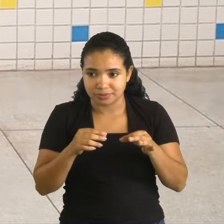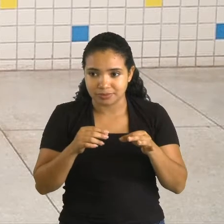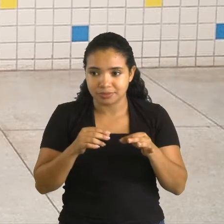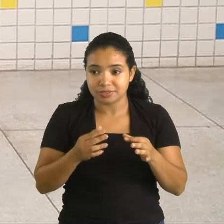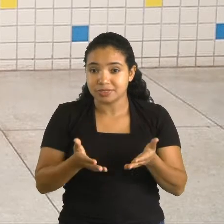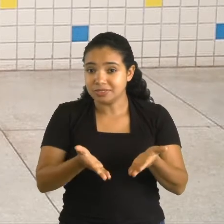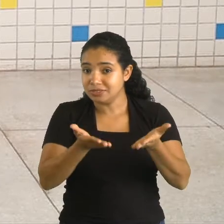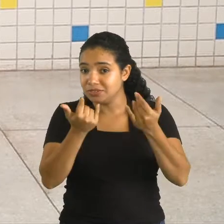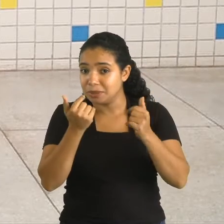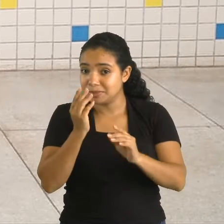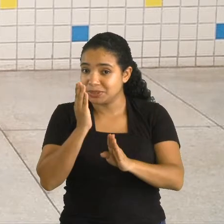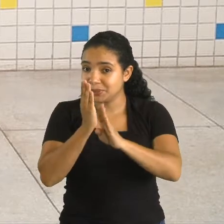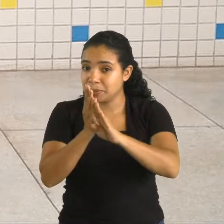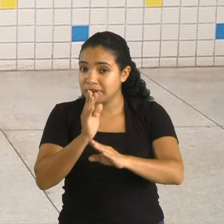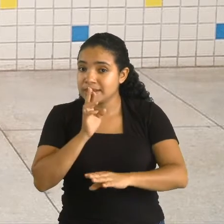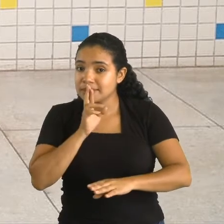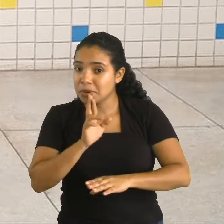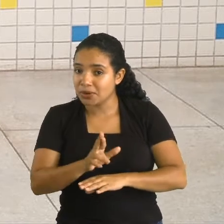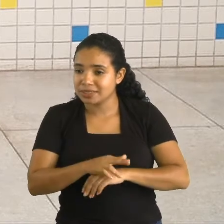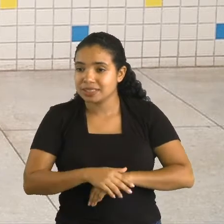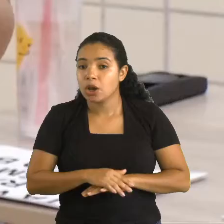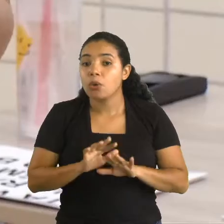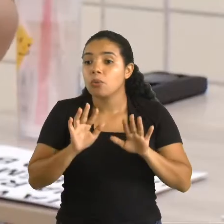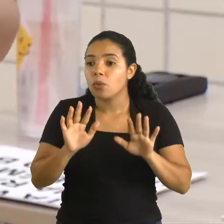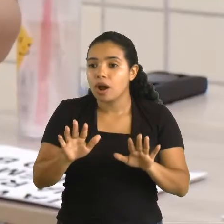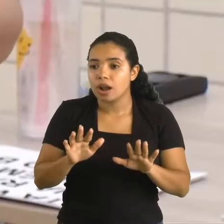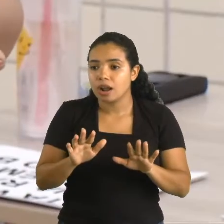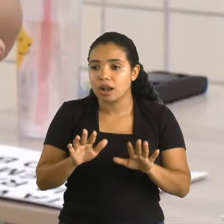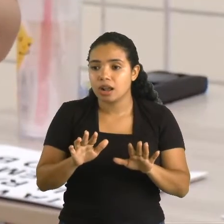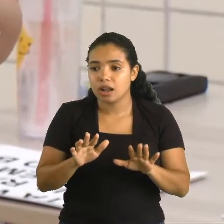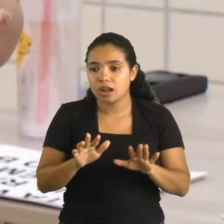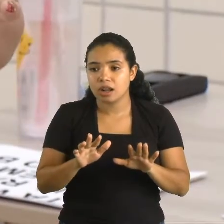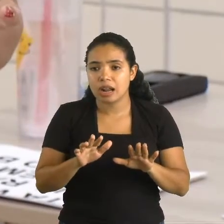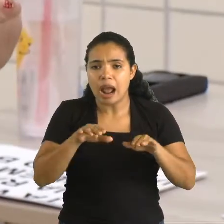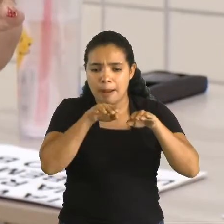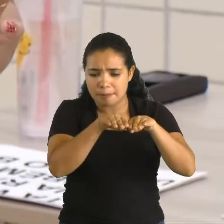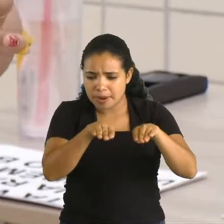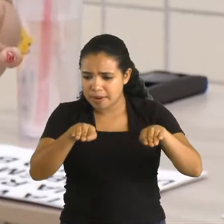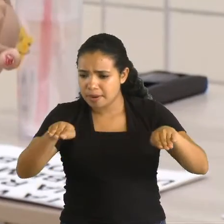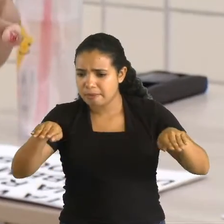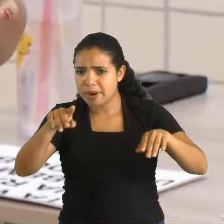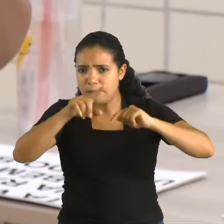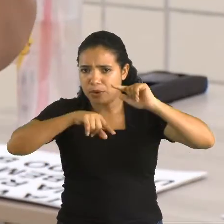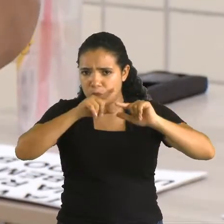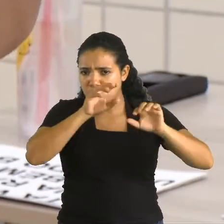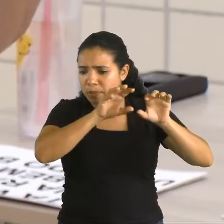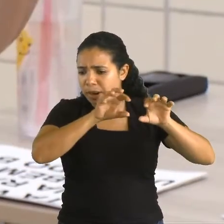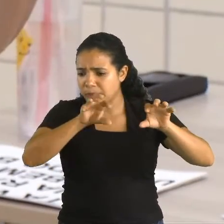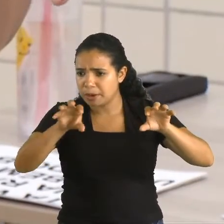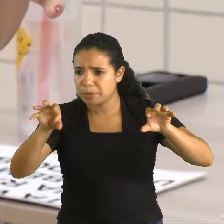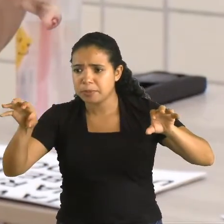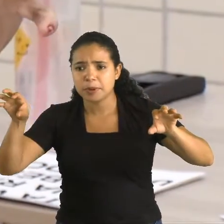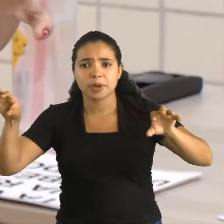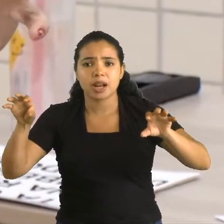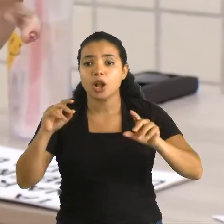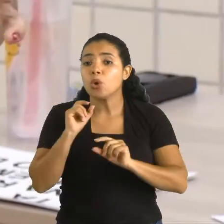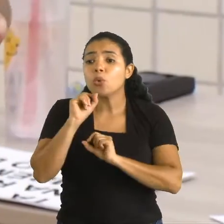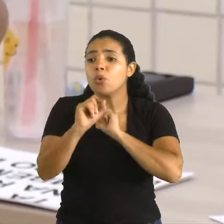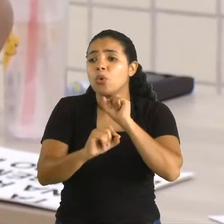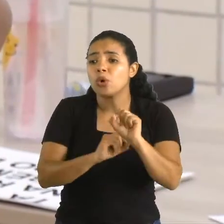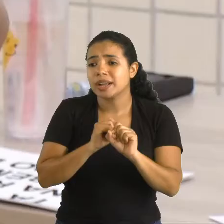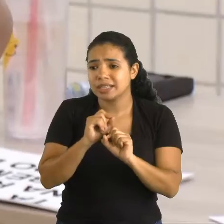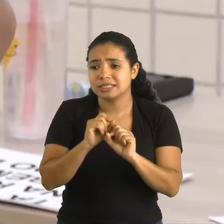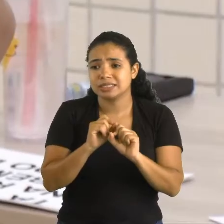descobrir? Qual era mesmo? Será que eram as prateleiras que cabiam, os produtos não cabiam? O que está escrito?